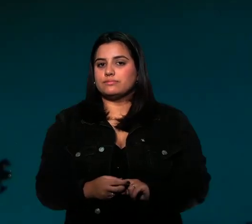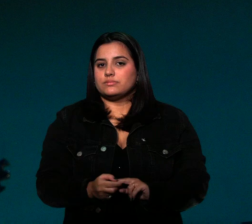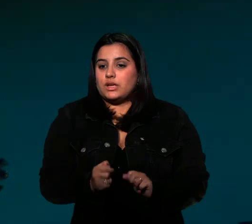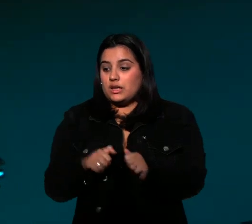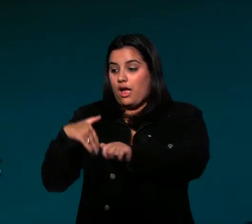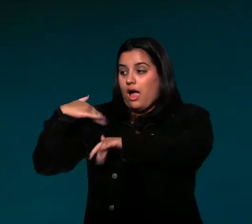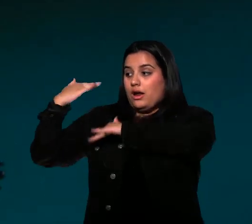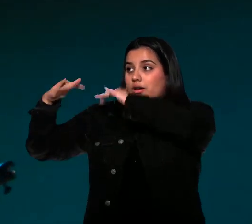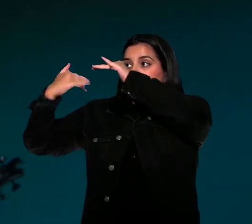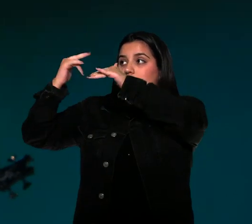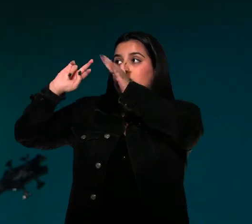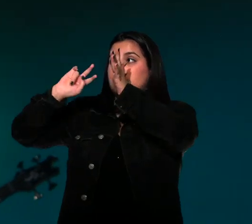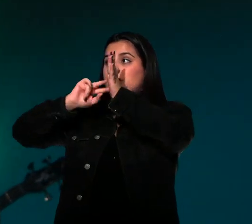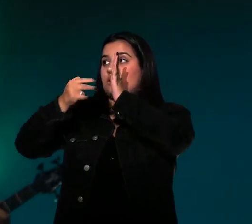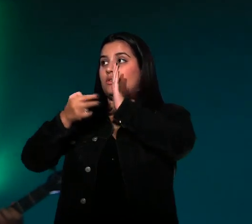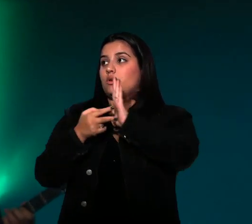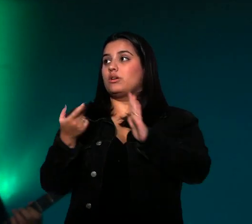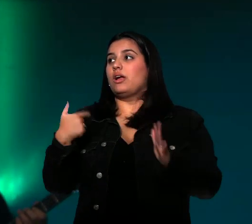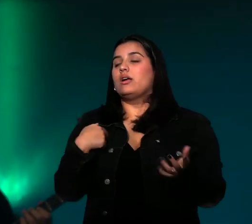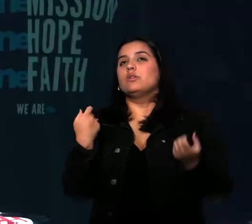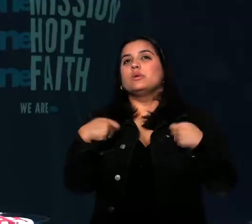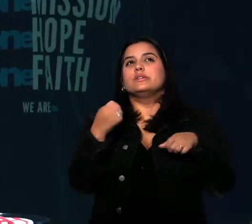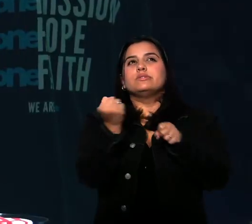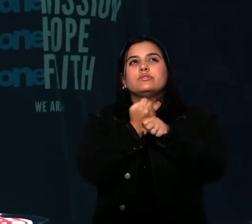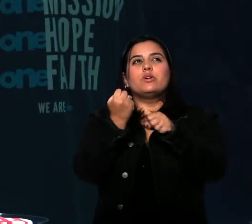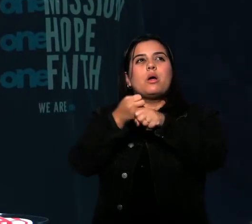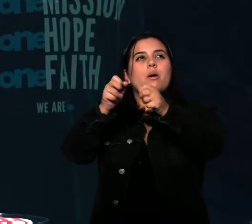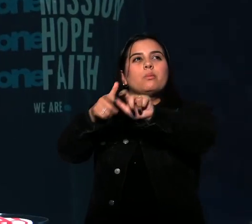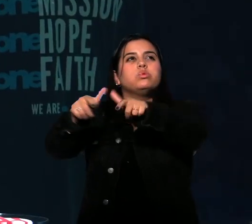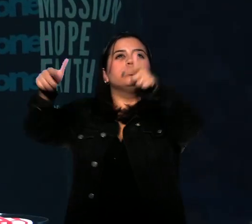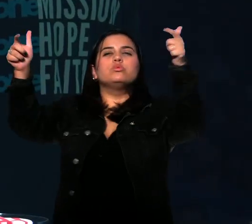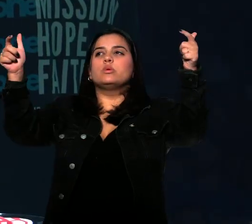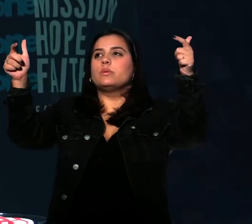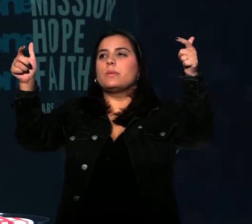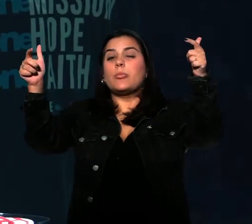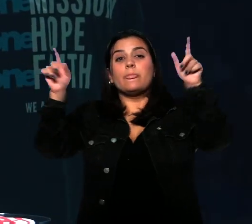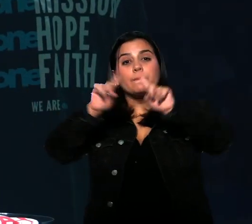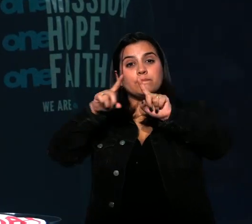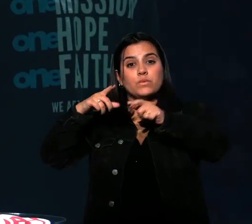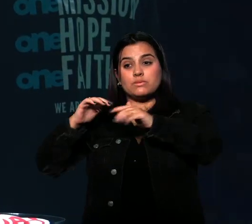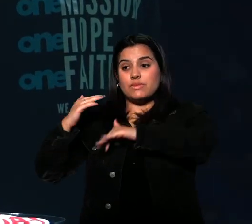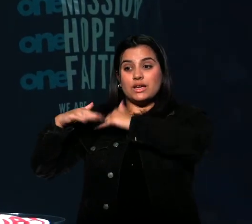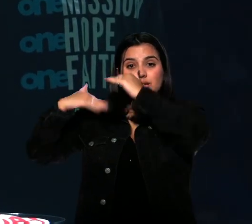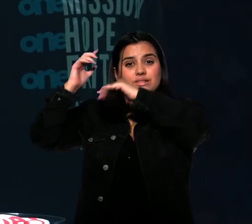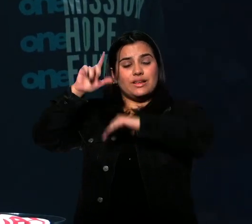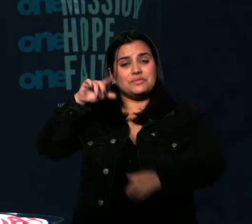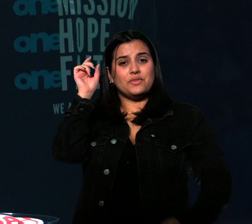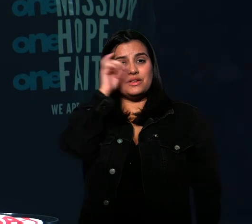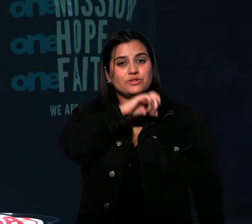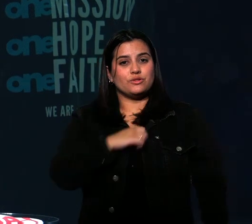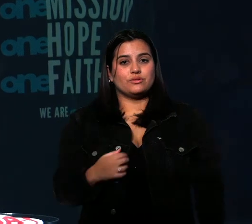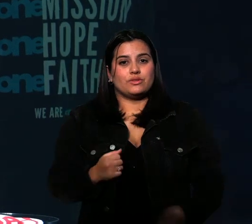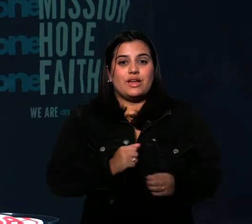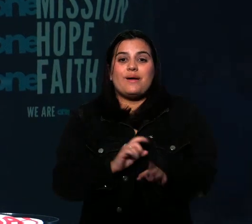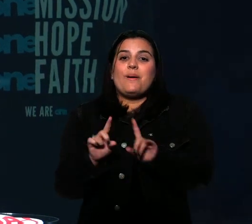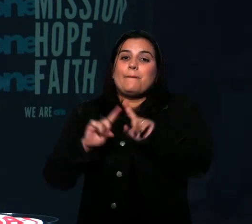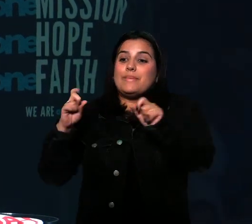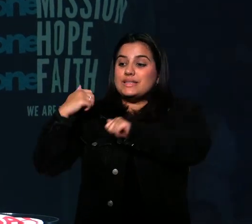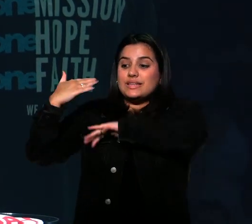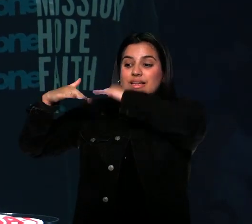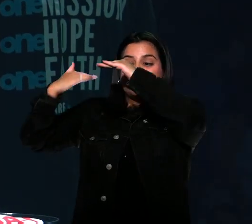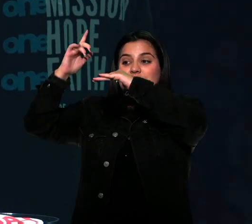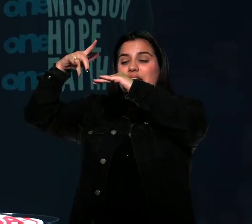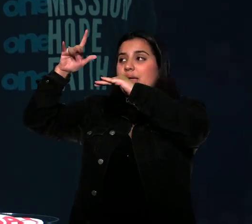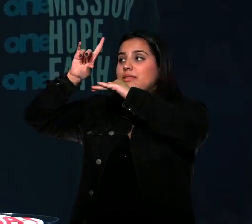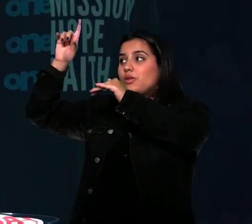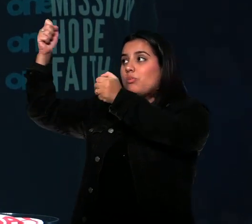Crescer quer dizer que daqui a pouco eu tenho que reformar e pensar em avanço e outras coisas mais. E a gente crescer é problema. Mas crescer é bênção do